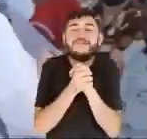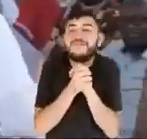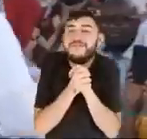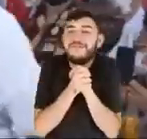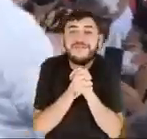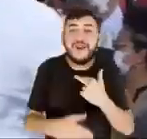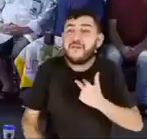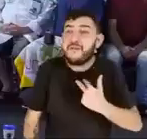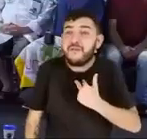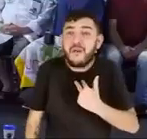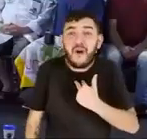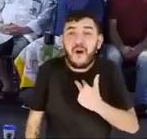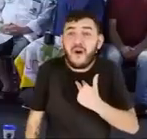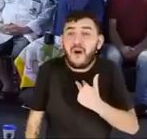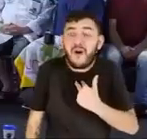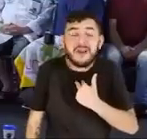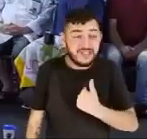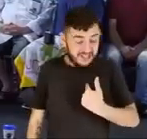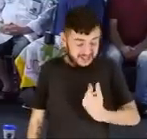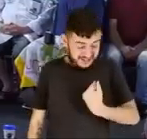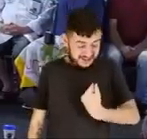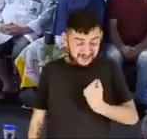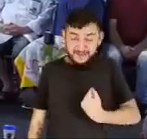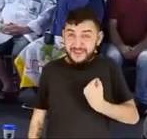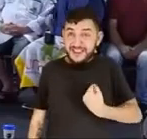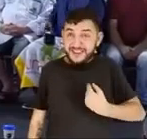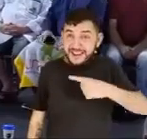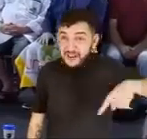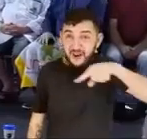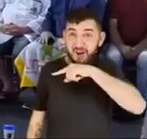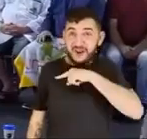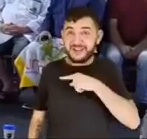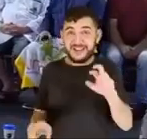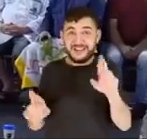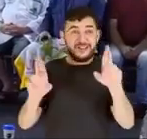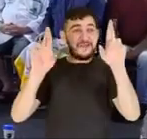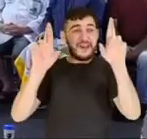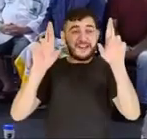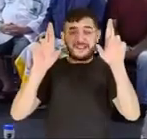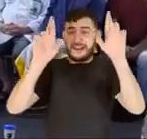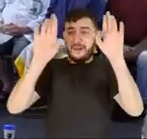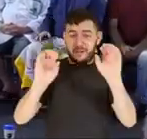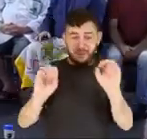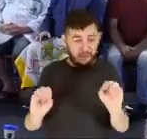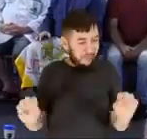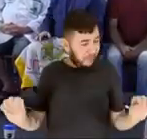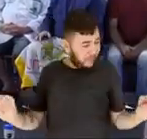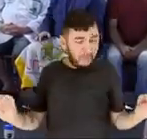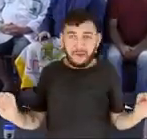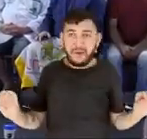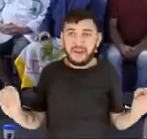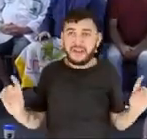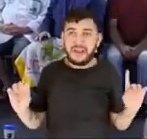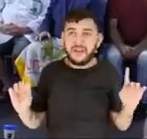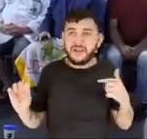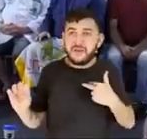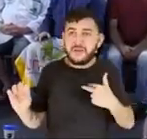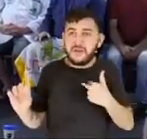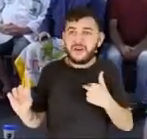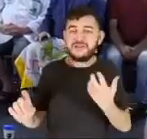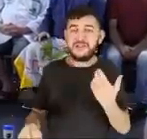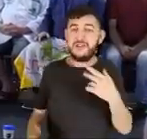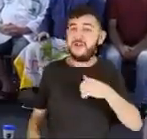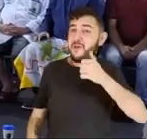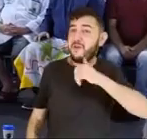pode acontecer na nossa vida é perder a esperança. E eu conto outra vez uma história da minha mãe. Não